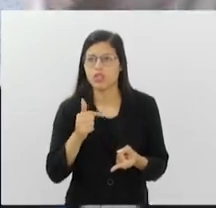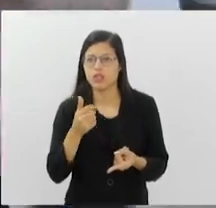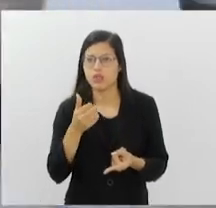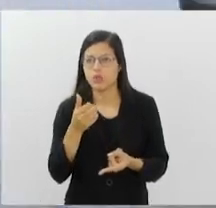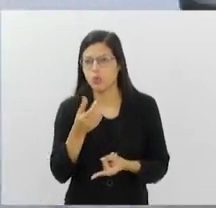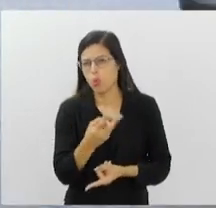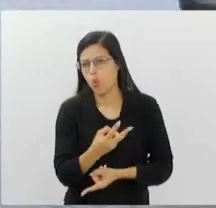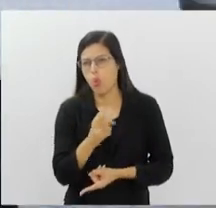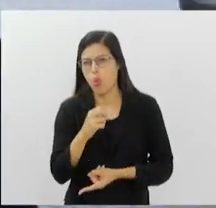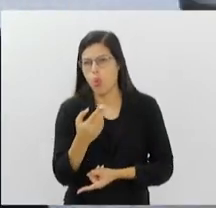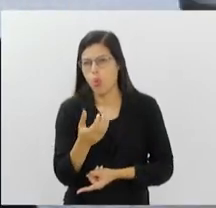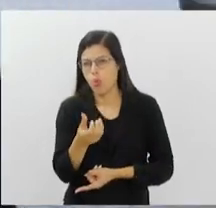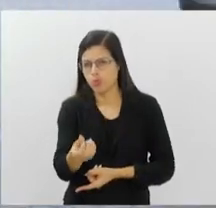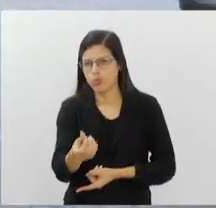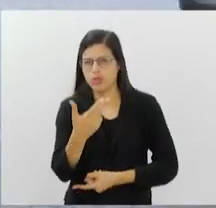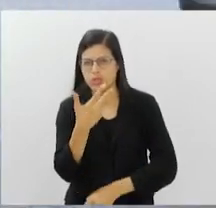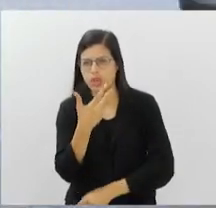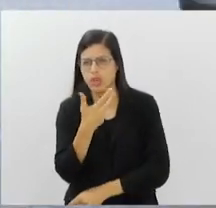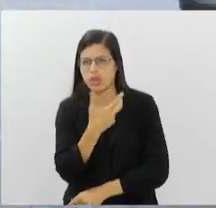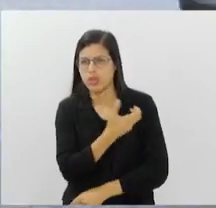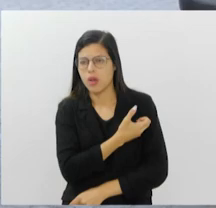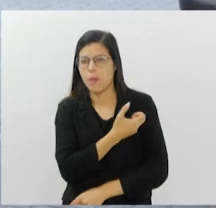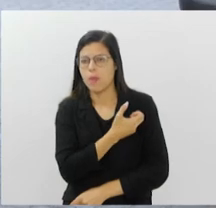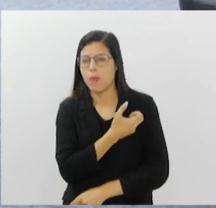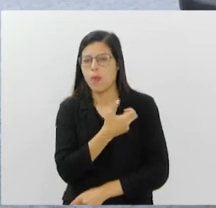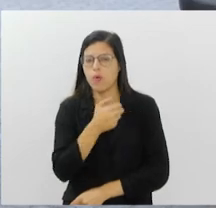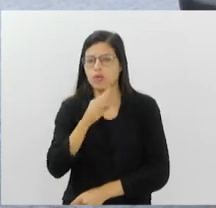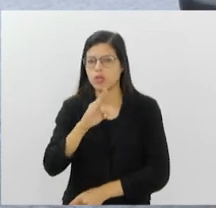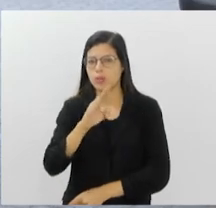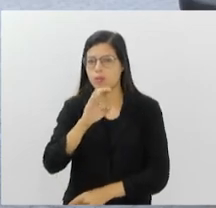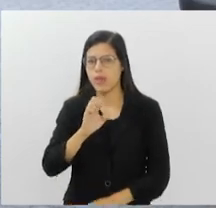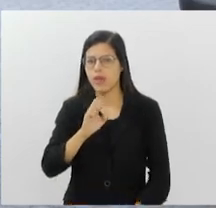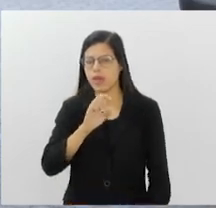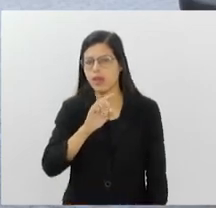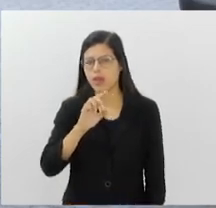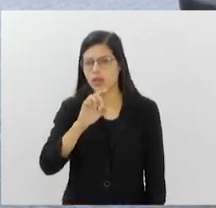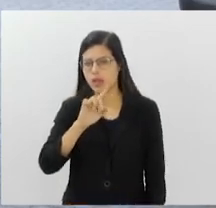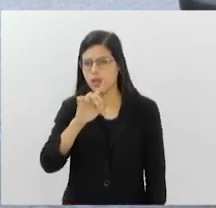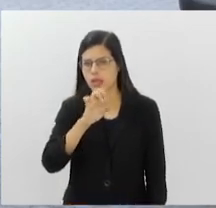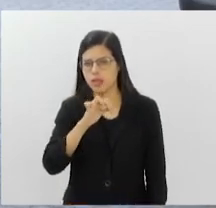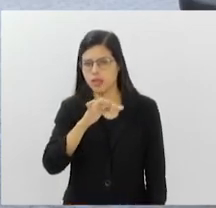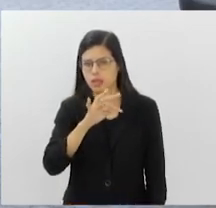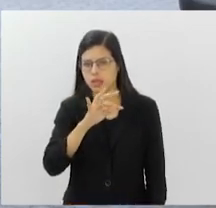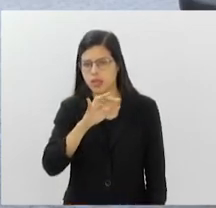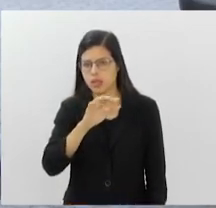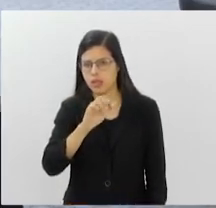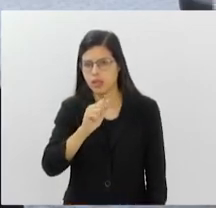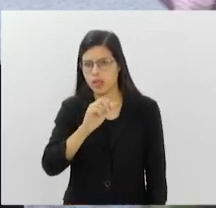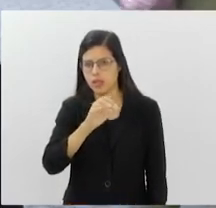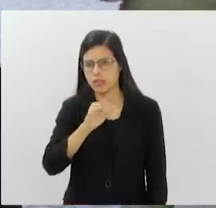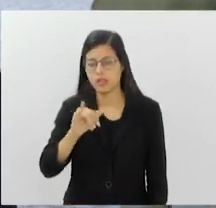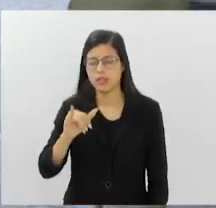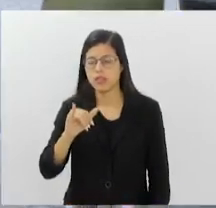penicilina benzatina, o famoso benzetacil, só que isso tem que chegar 30 dias